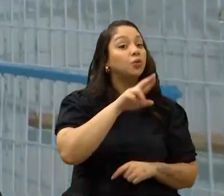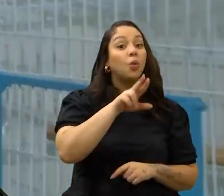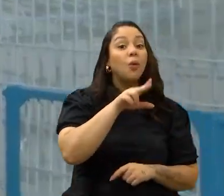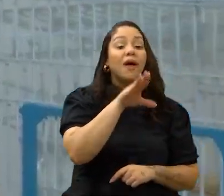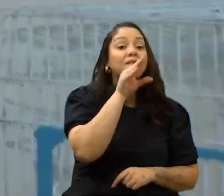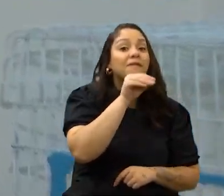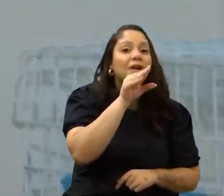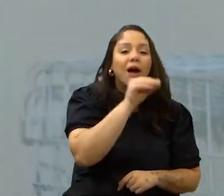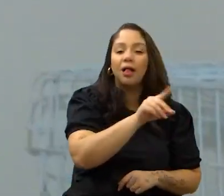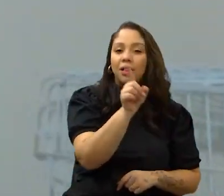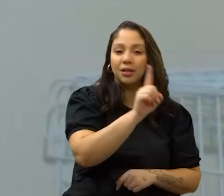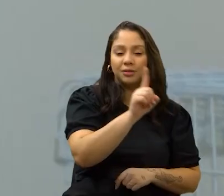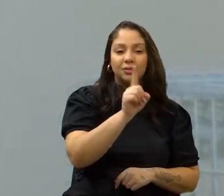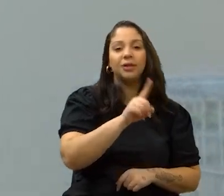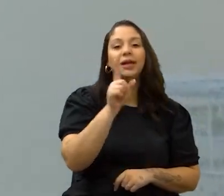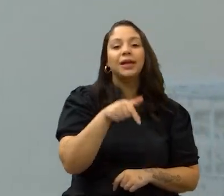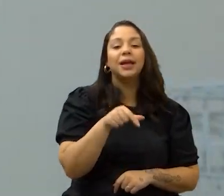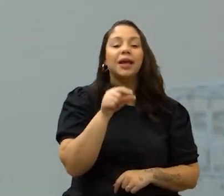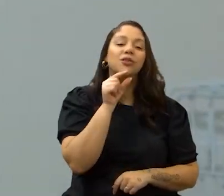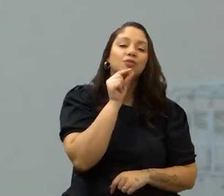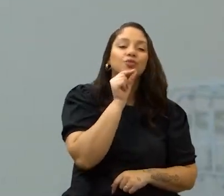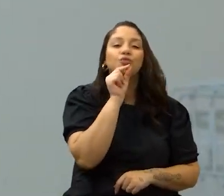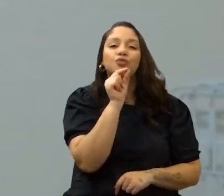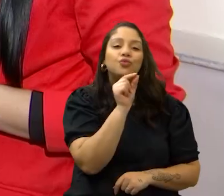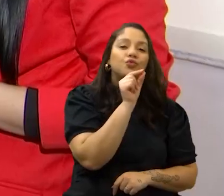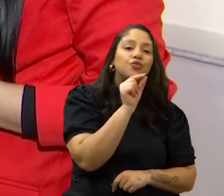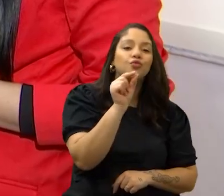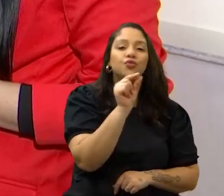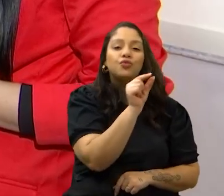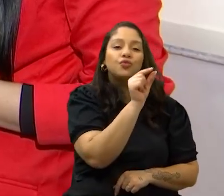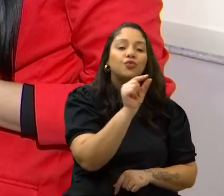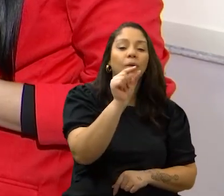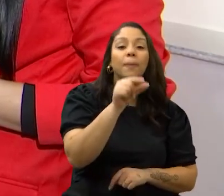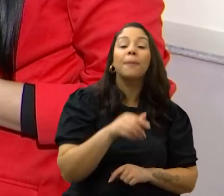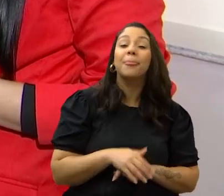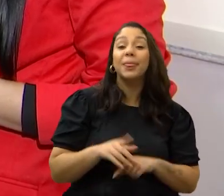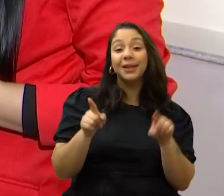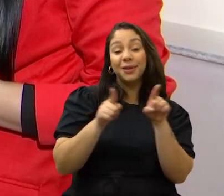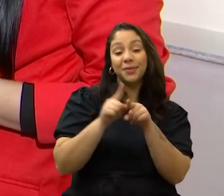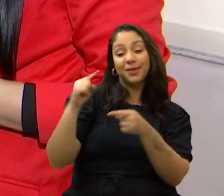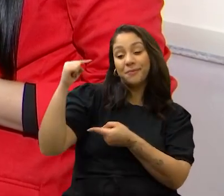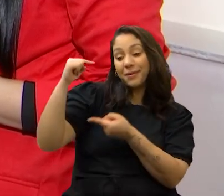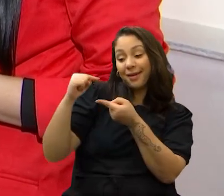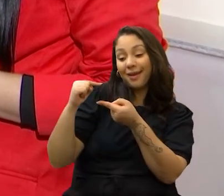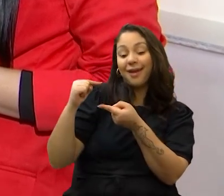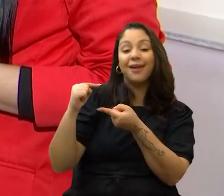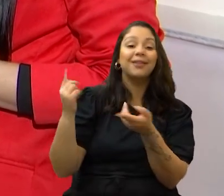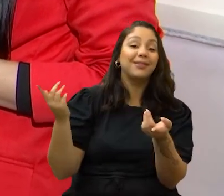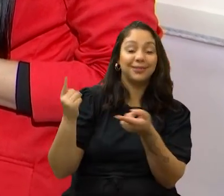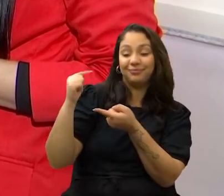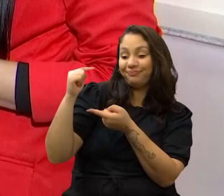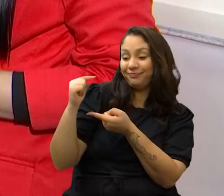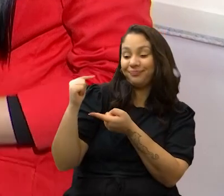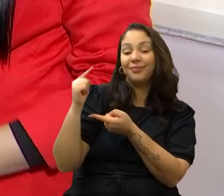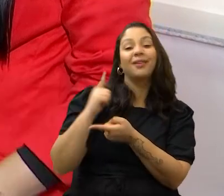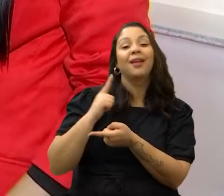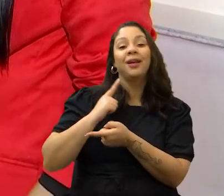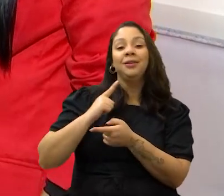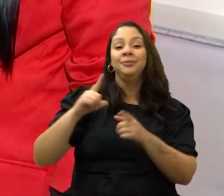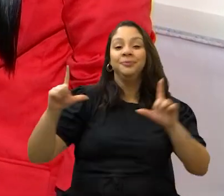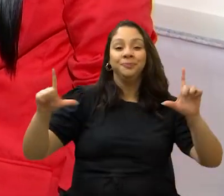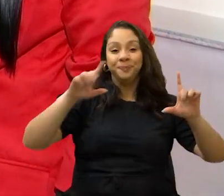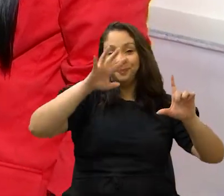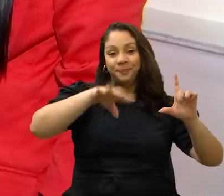falam, né? Geralmente elas emitem sons como assovios, são pequenas, né? Então assim, a gente tendo